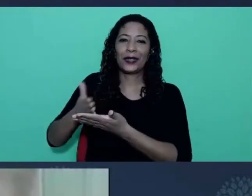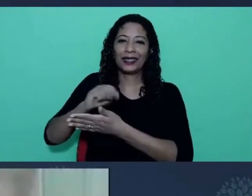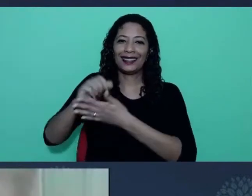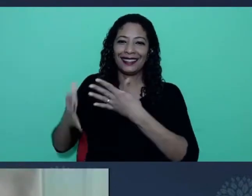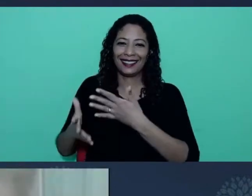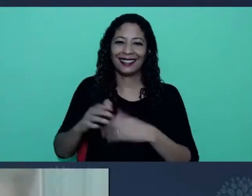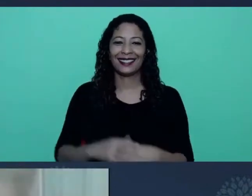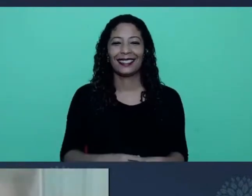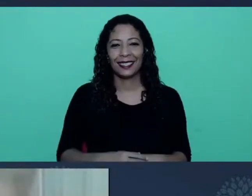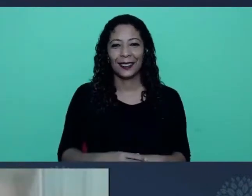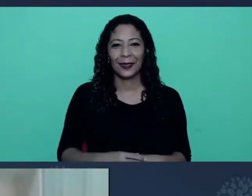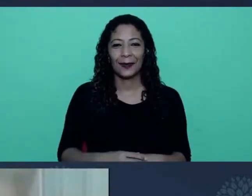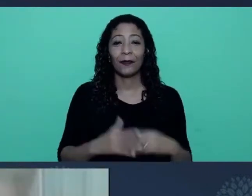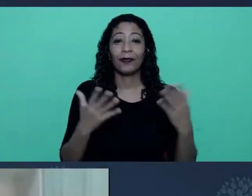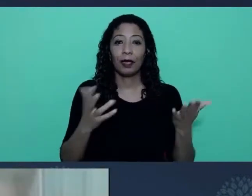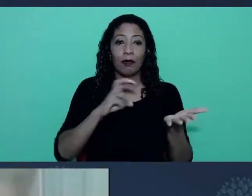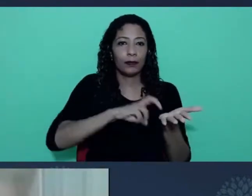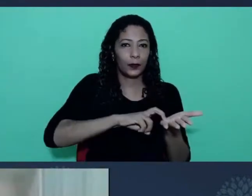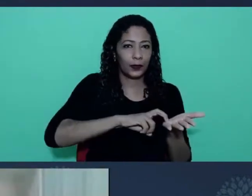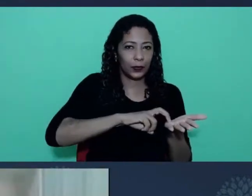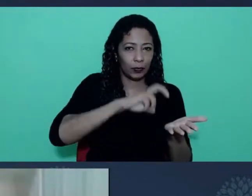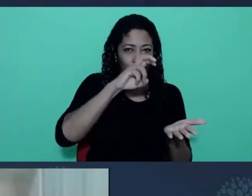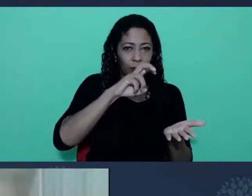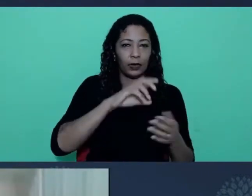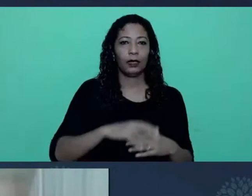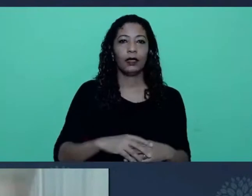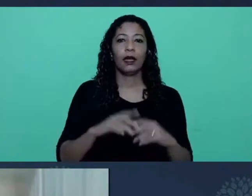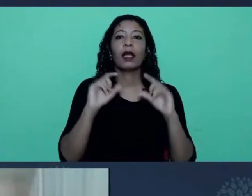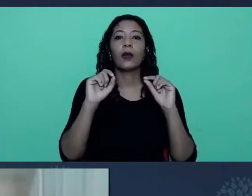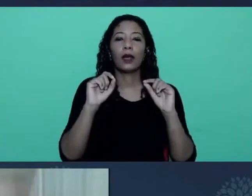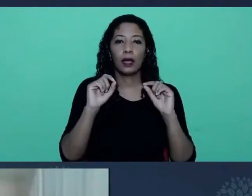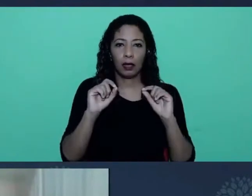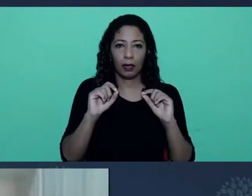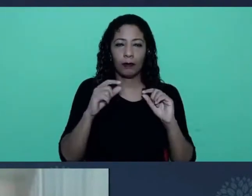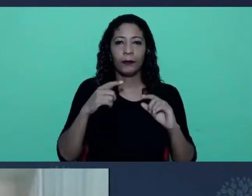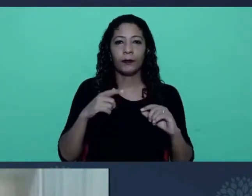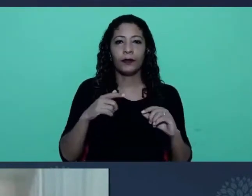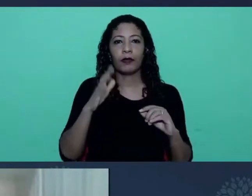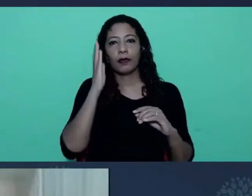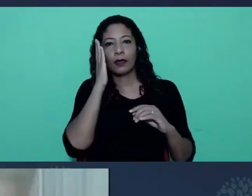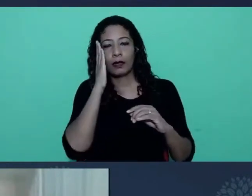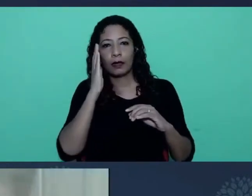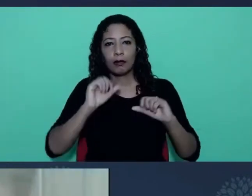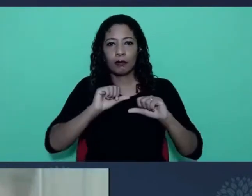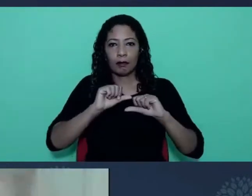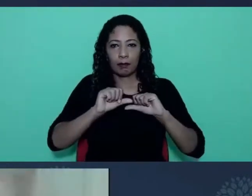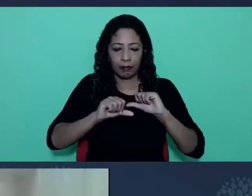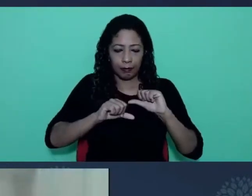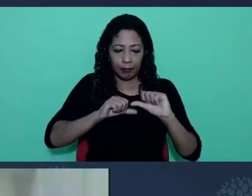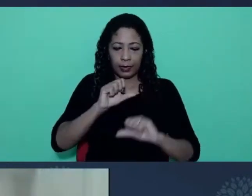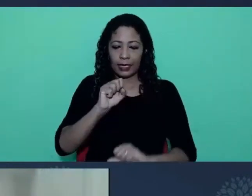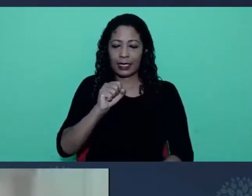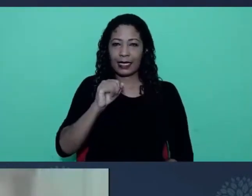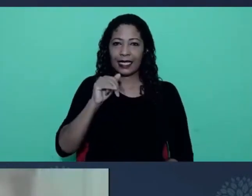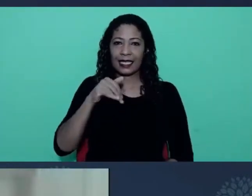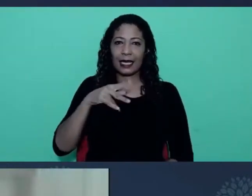intérpretes. Então, de manhã, onde tem uma desautonomia, uma alteração do balanço simpato-vagal, é o